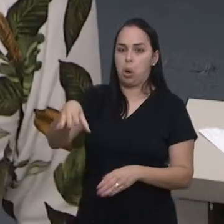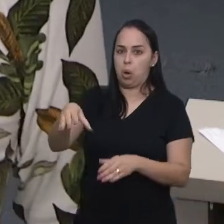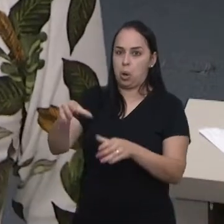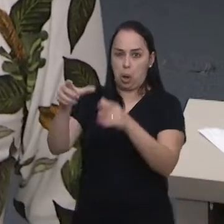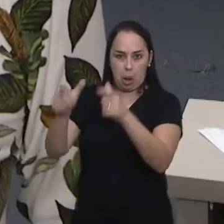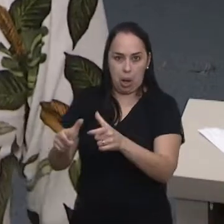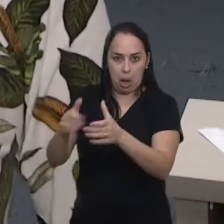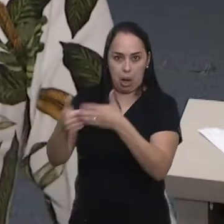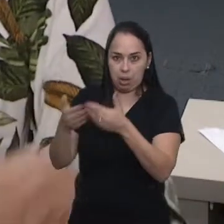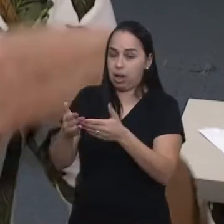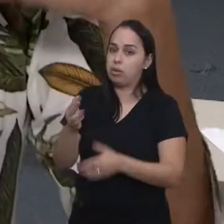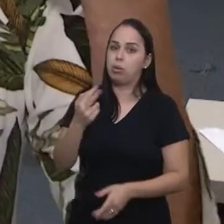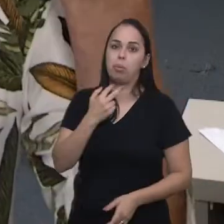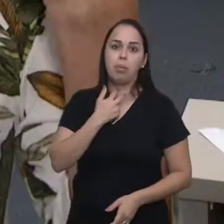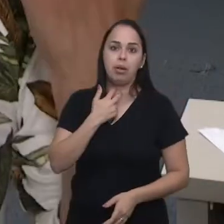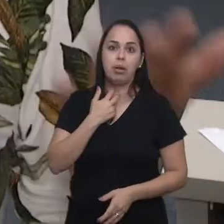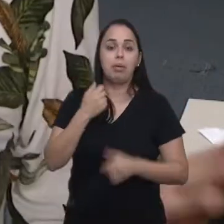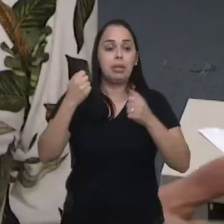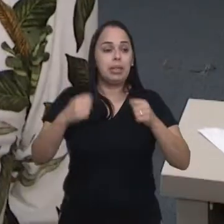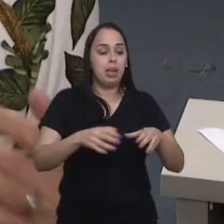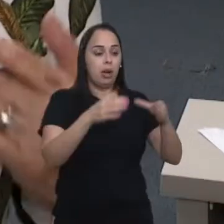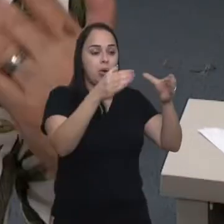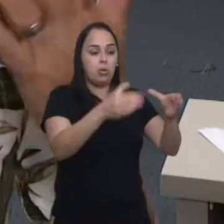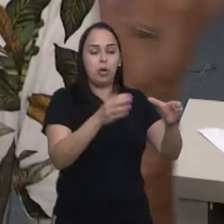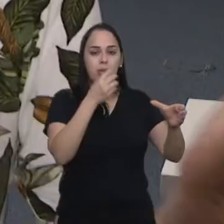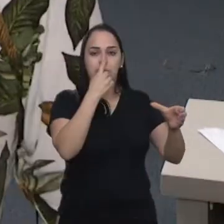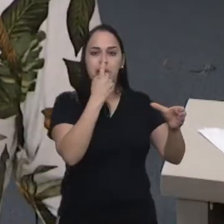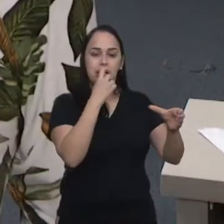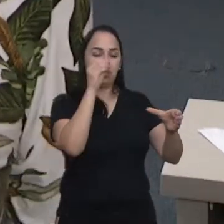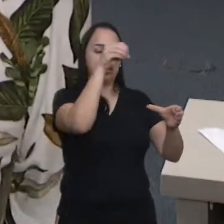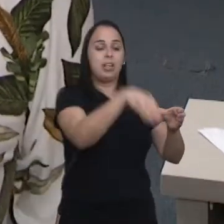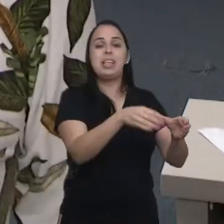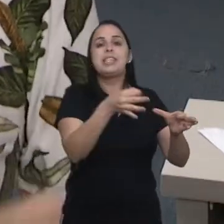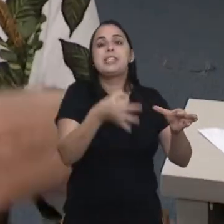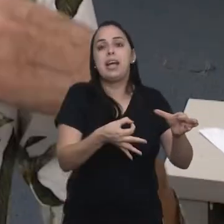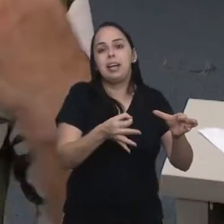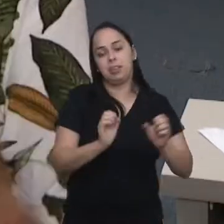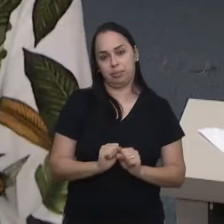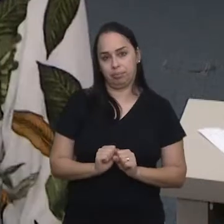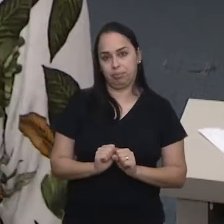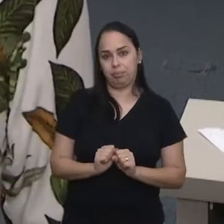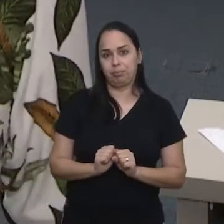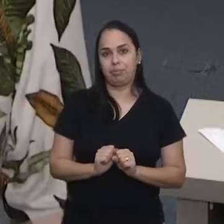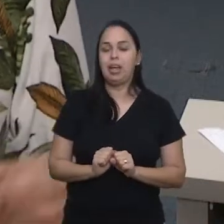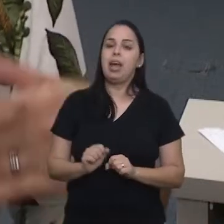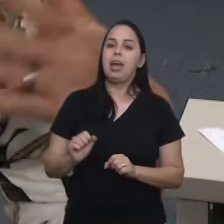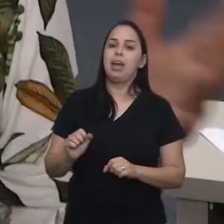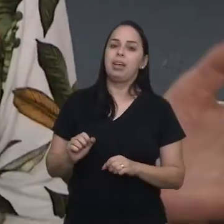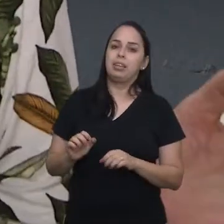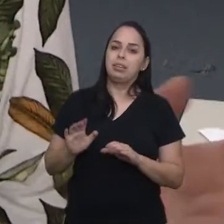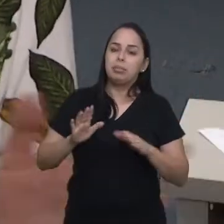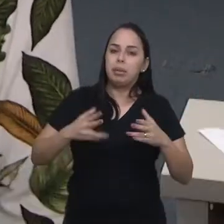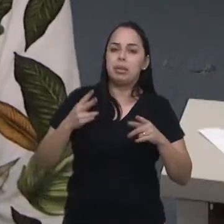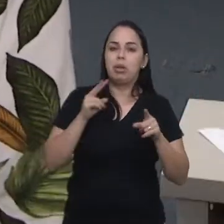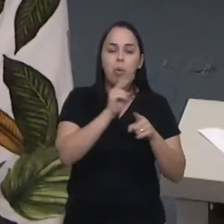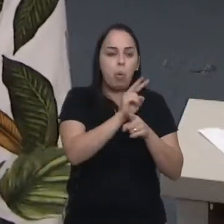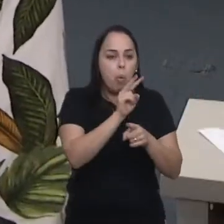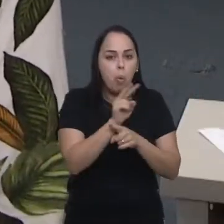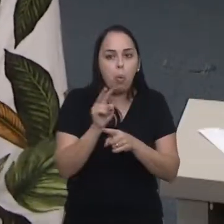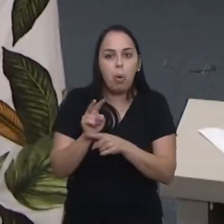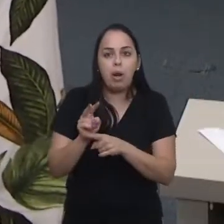sabe que não tem que jogar lixo. Cuidar das áreas verdes, não jogar lixo. Então tem